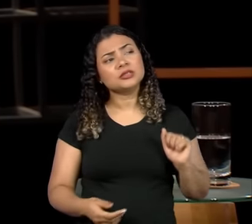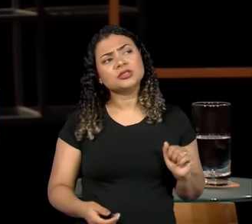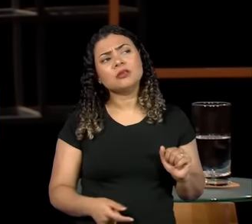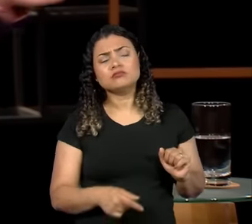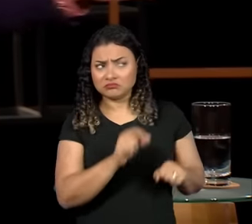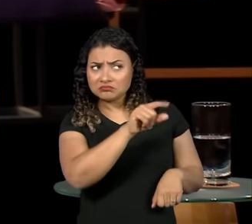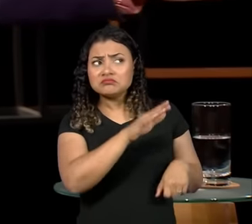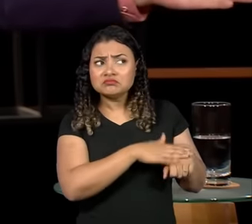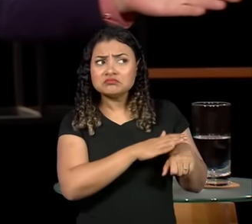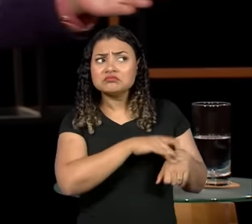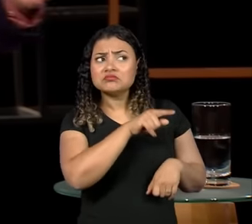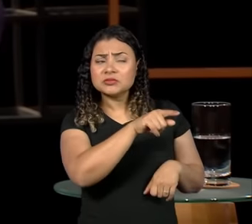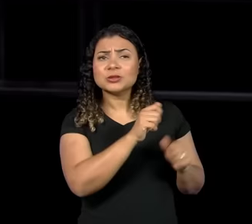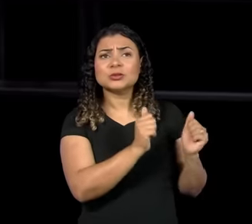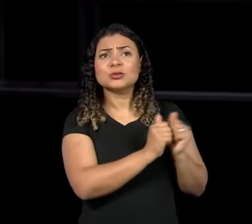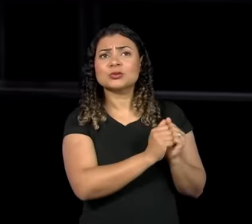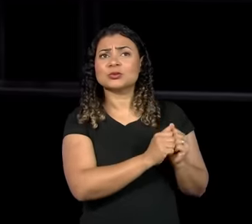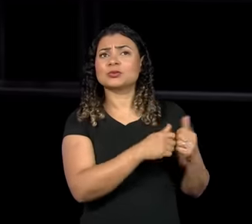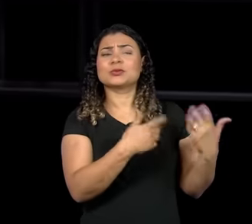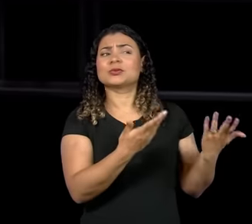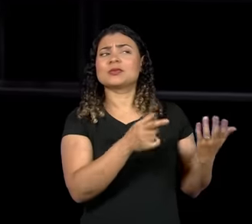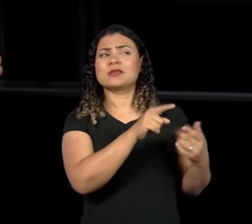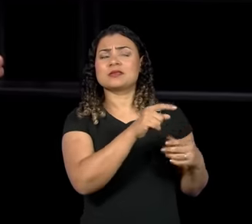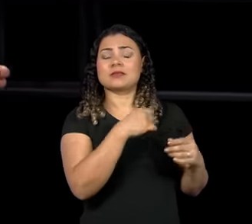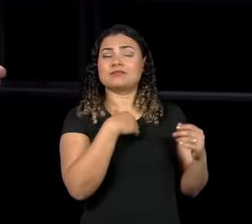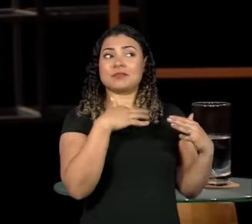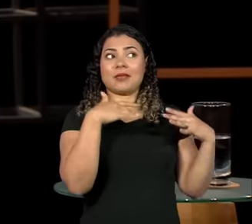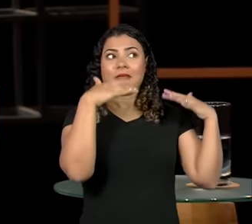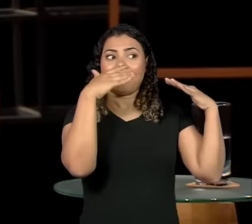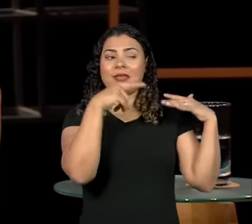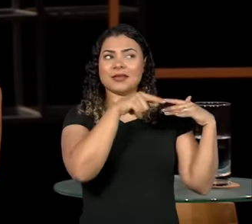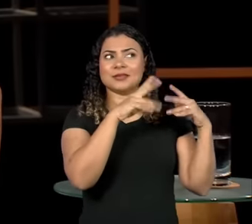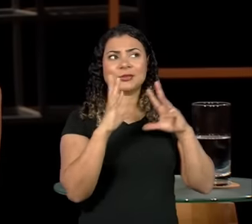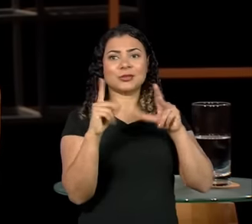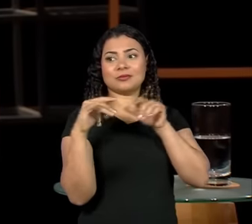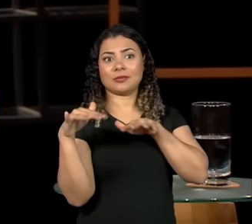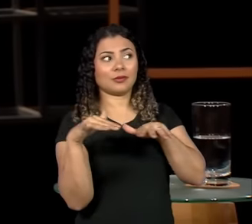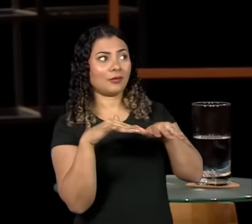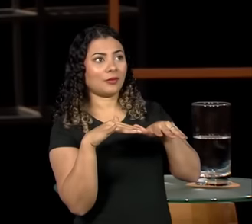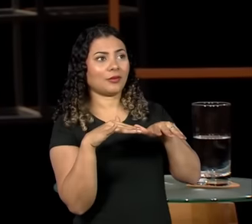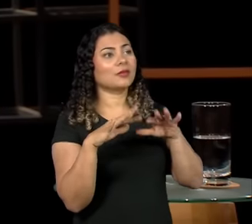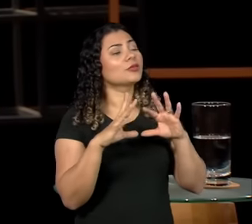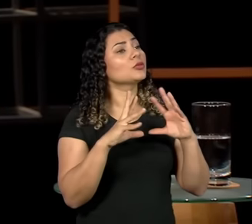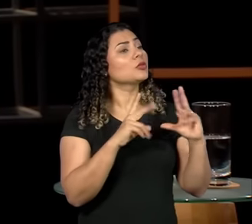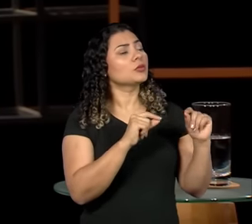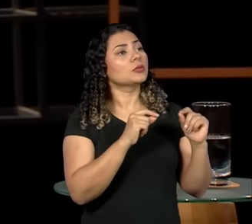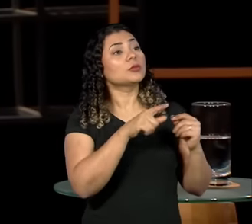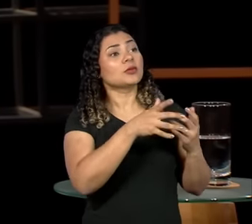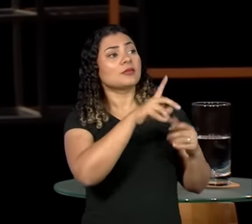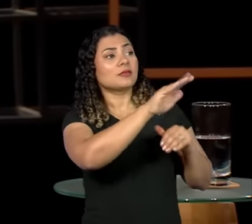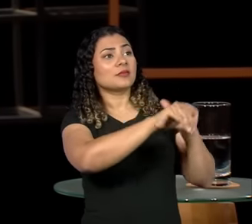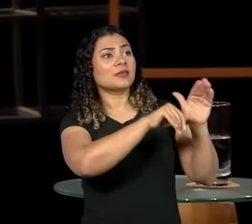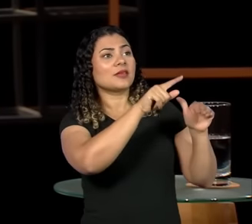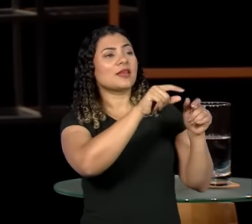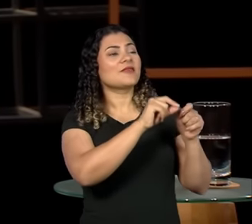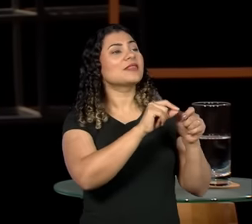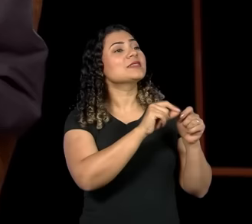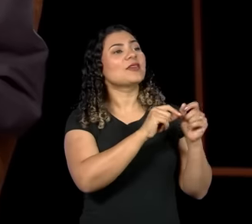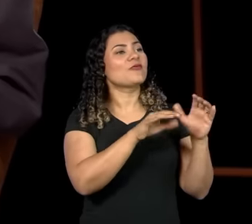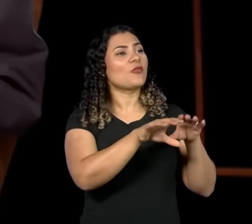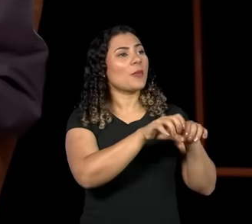você, galando os olhos tristes, né, passou a ser muito disputado para fazer baile de